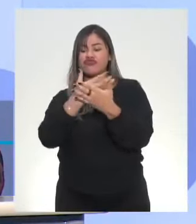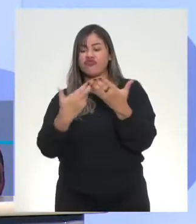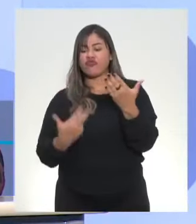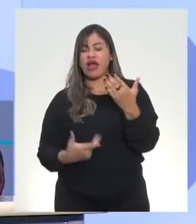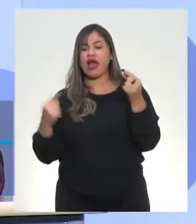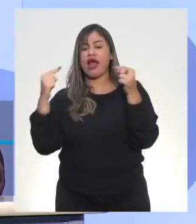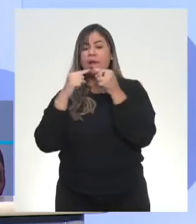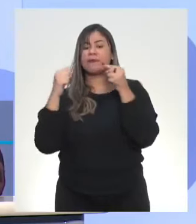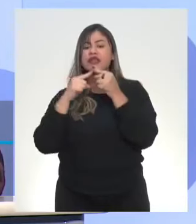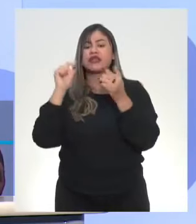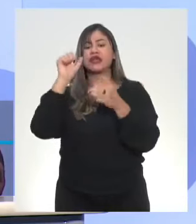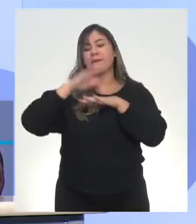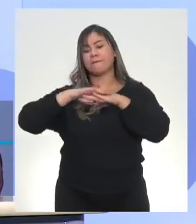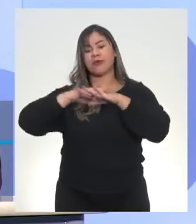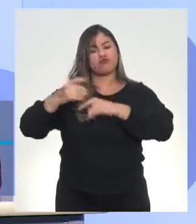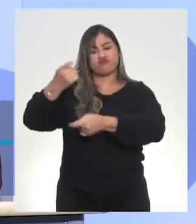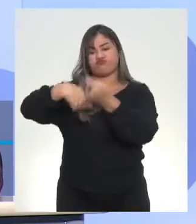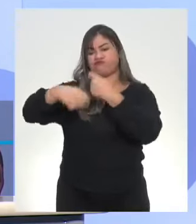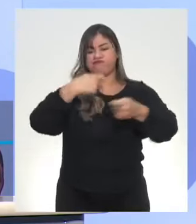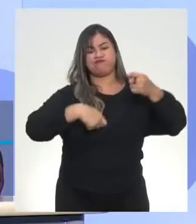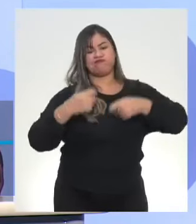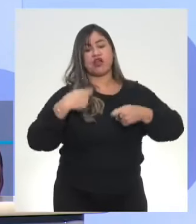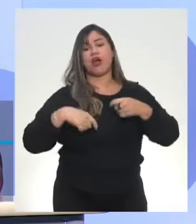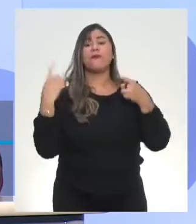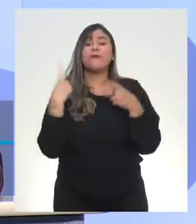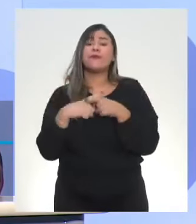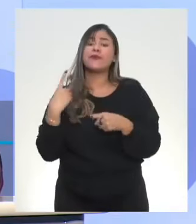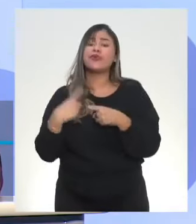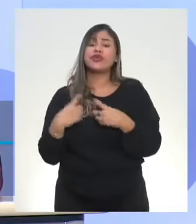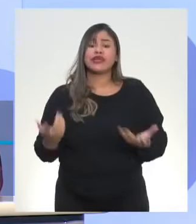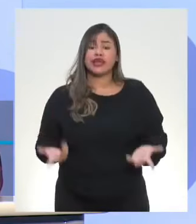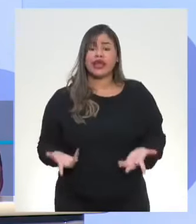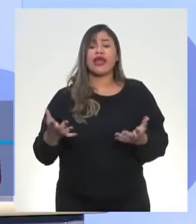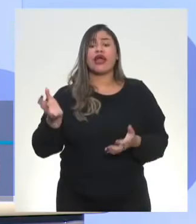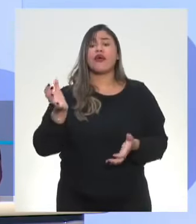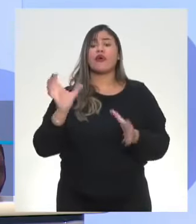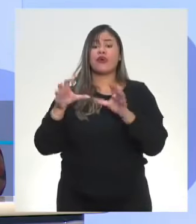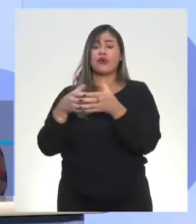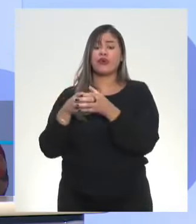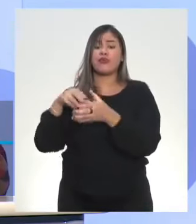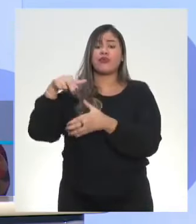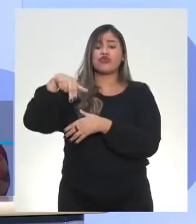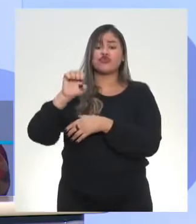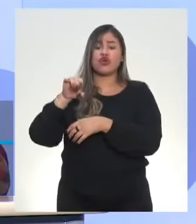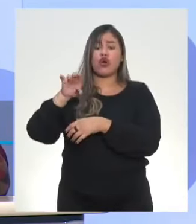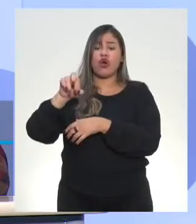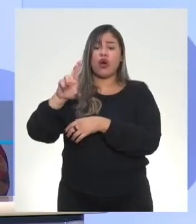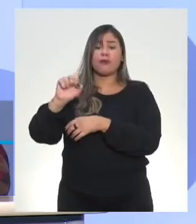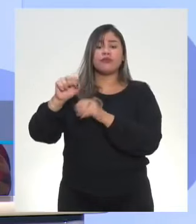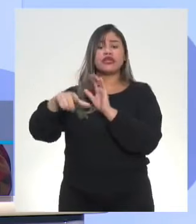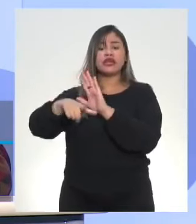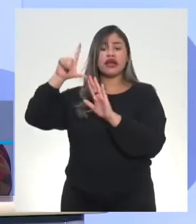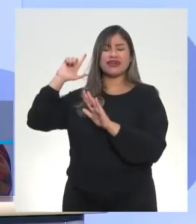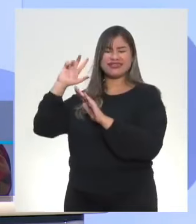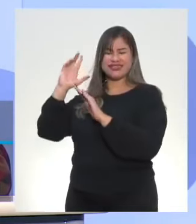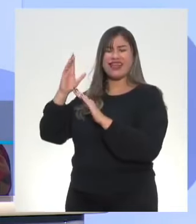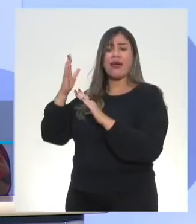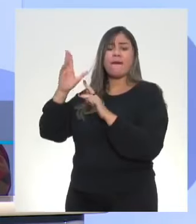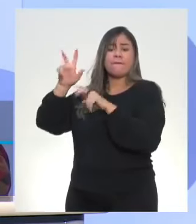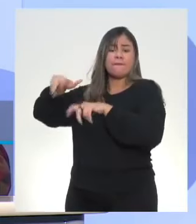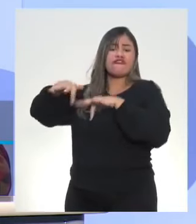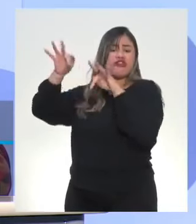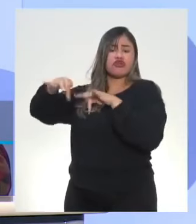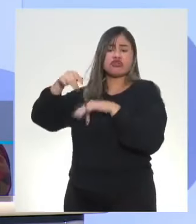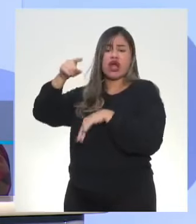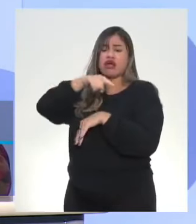necessários às atividades mercantis, porque, afinal de contas, a nobreza, né, o antigo senhor feudal não está muito preocupado